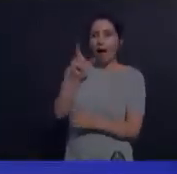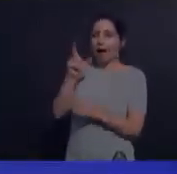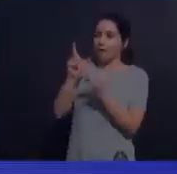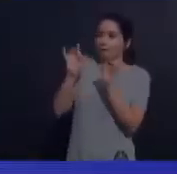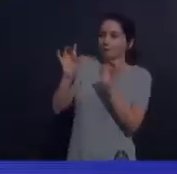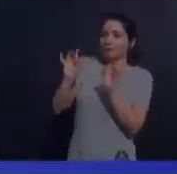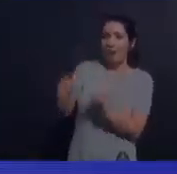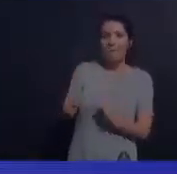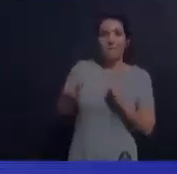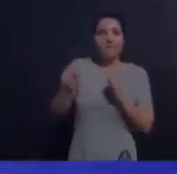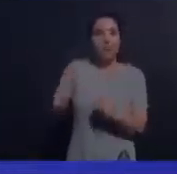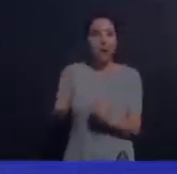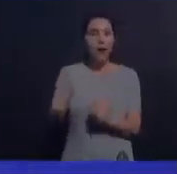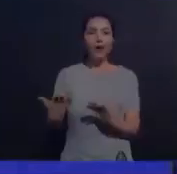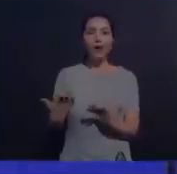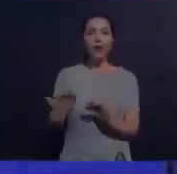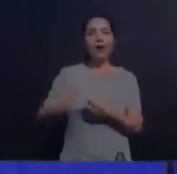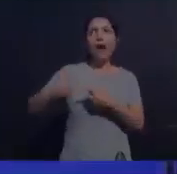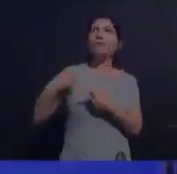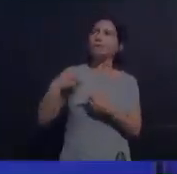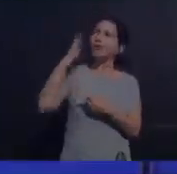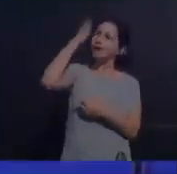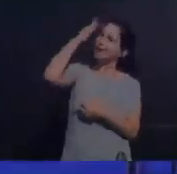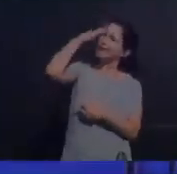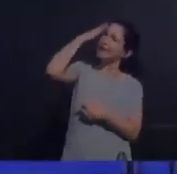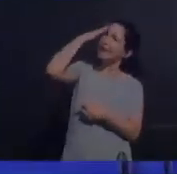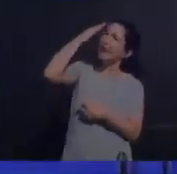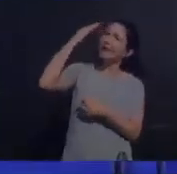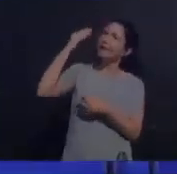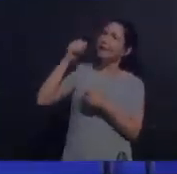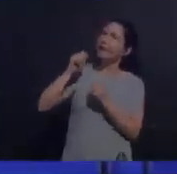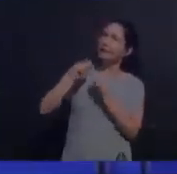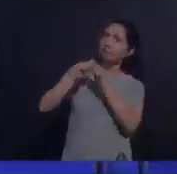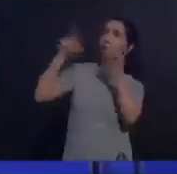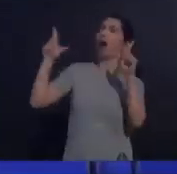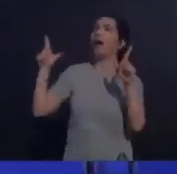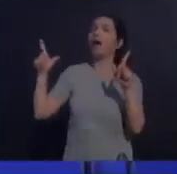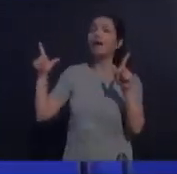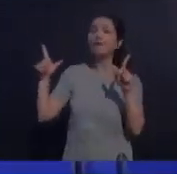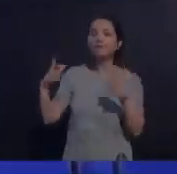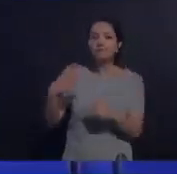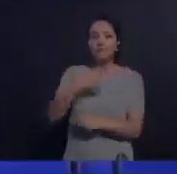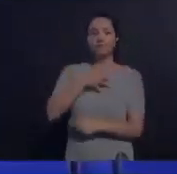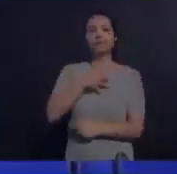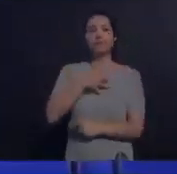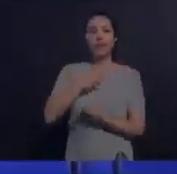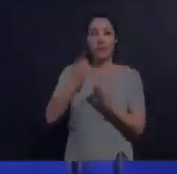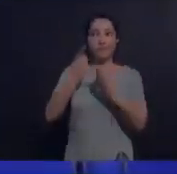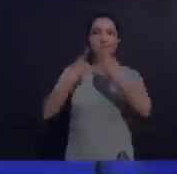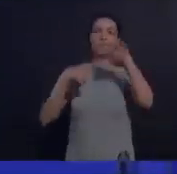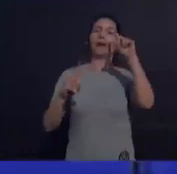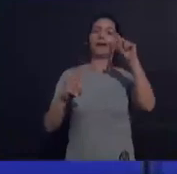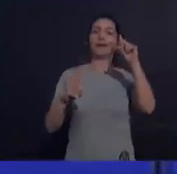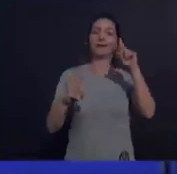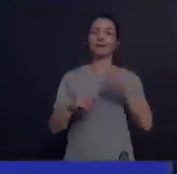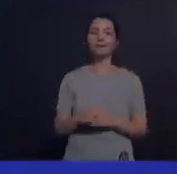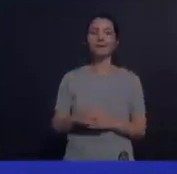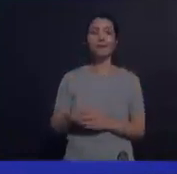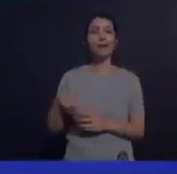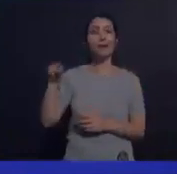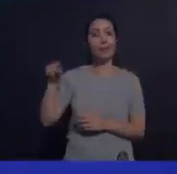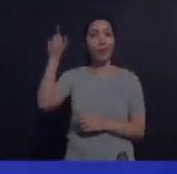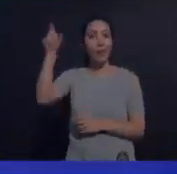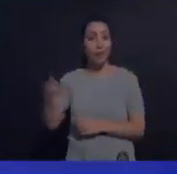já sabiam mas aquilo foi uma sabe uma virada na sua vida algo impactante que transformou seu coração e ele